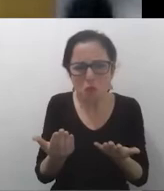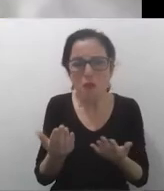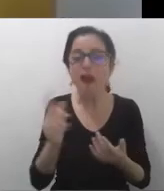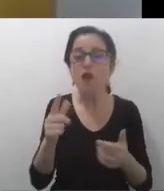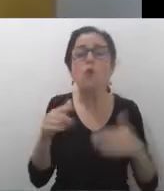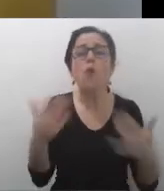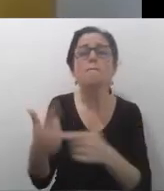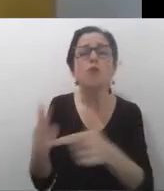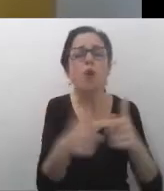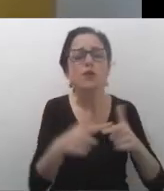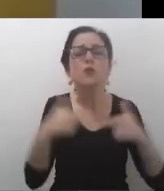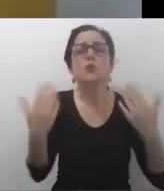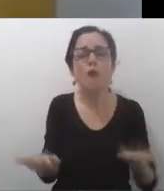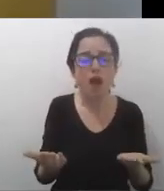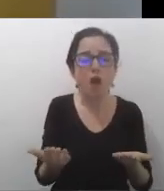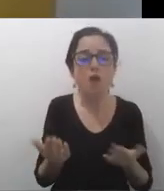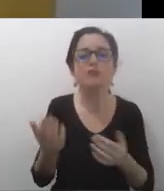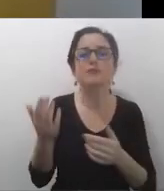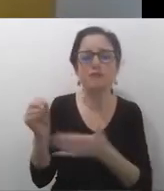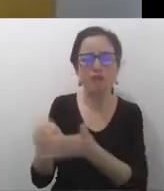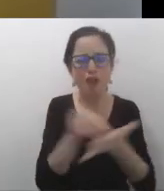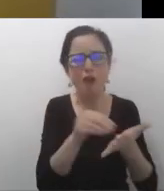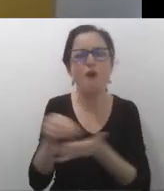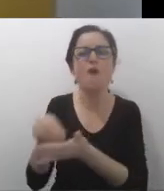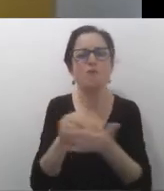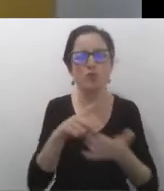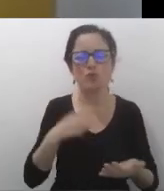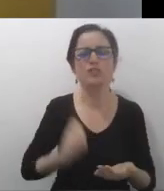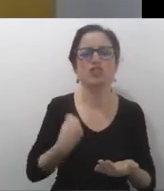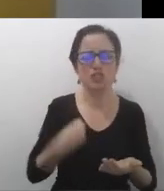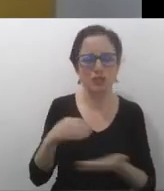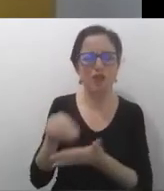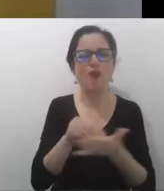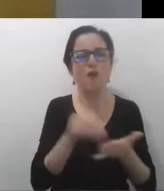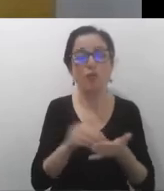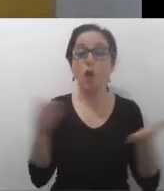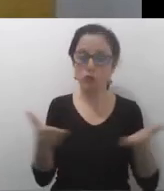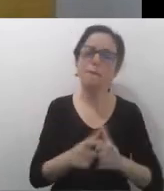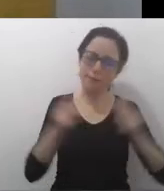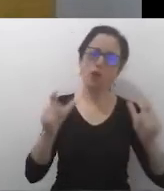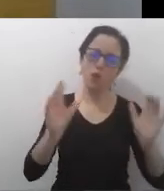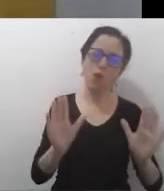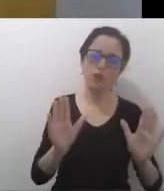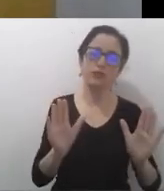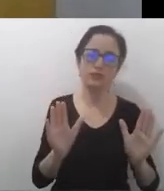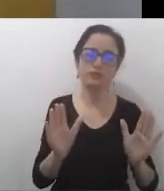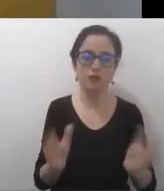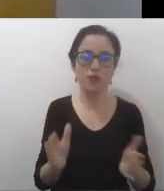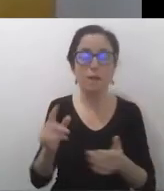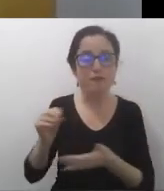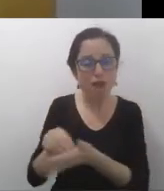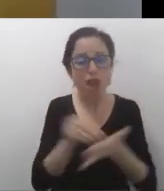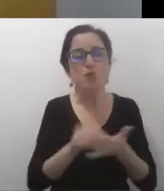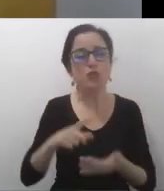adaptação? Quais são os problemas, né, dos buracos que existiram? Hoje nem se fala, hoje são muito maiores, mas